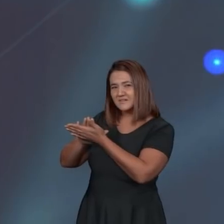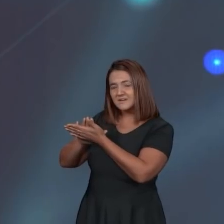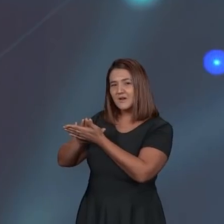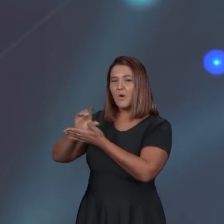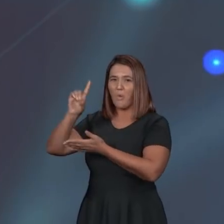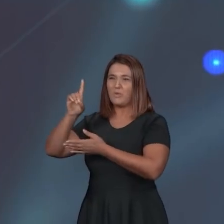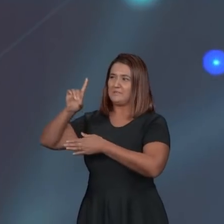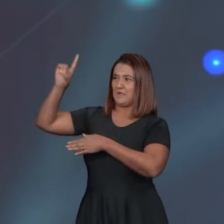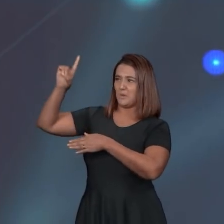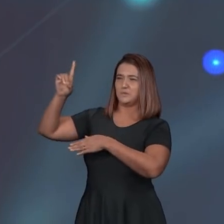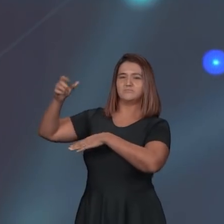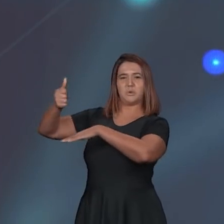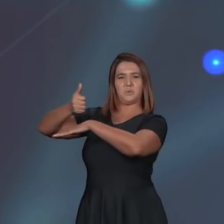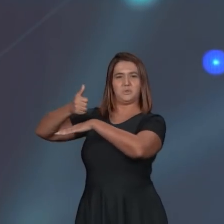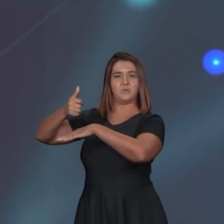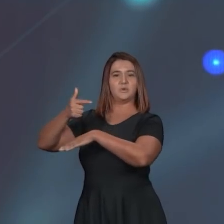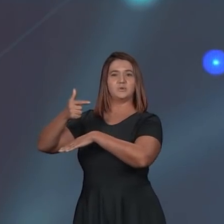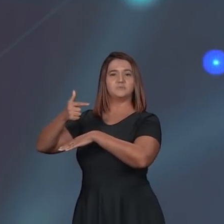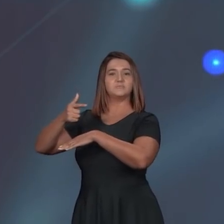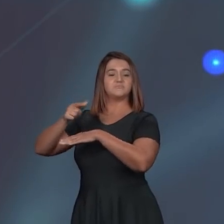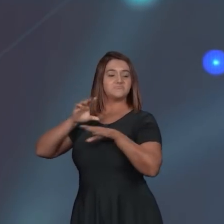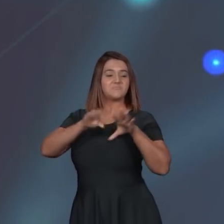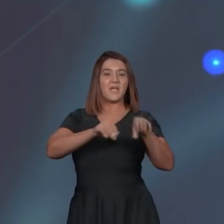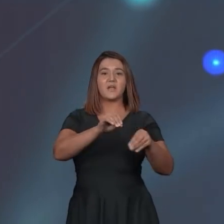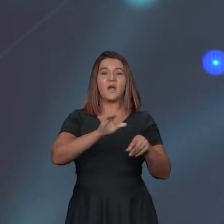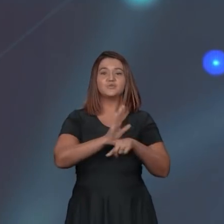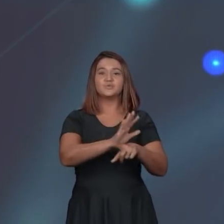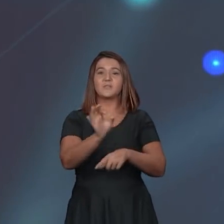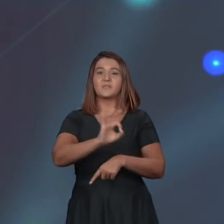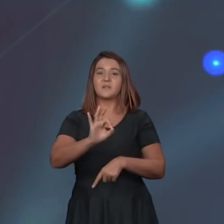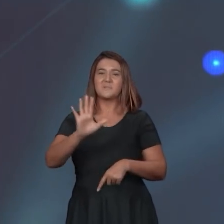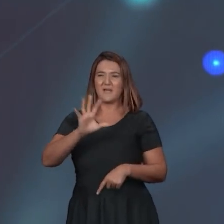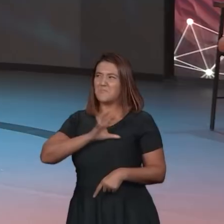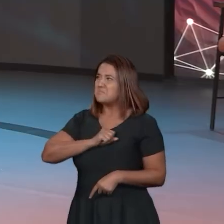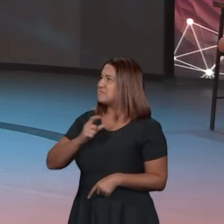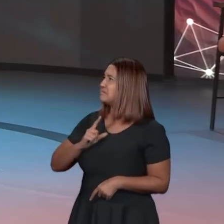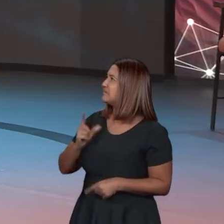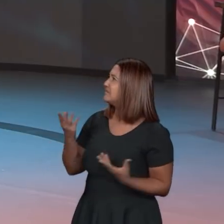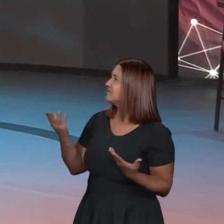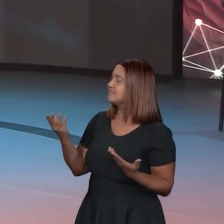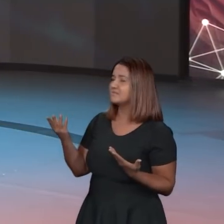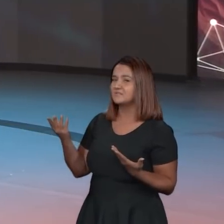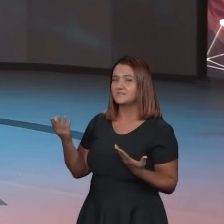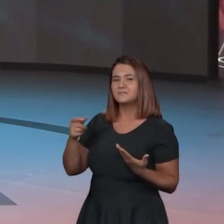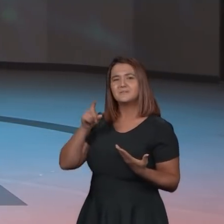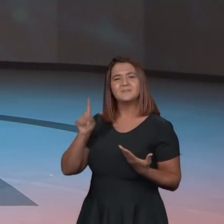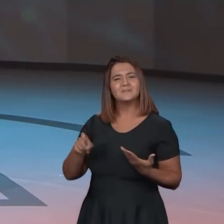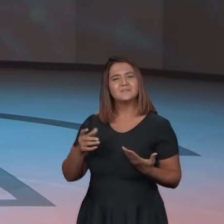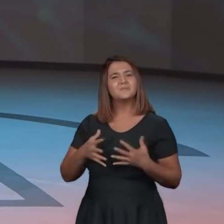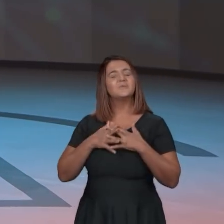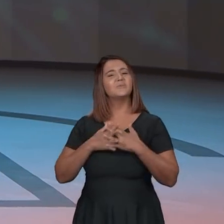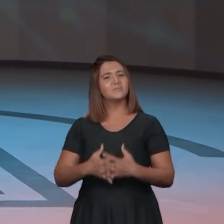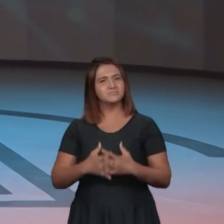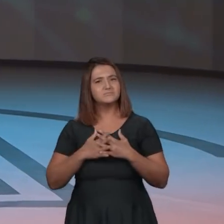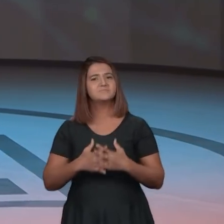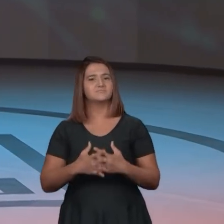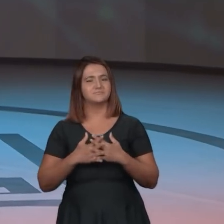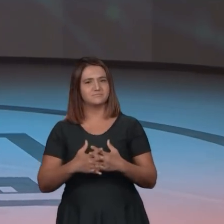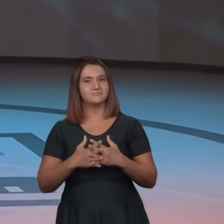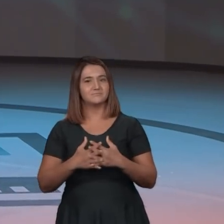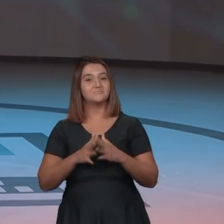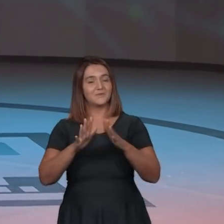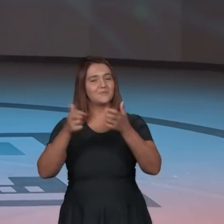todo-poderoso, mas não é amor porque podia impedir e não impediu. Como é que funciona isso? Deixe-me explicar para você algumas coisas aqui em primeiro